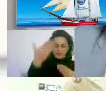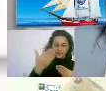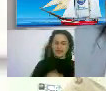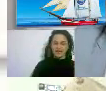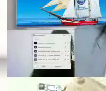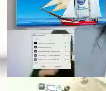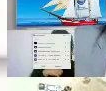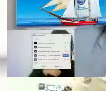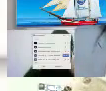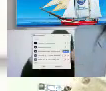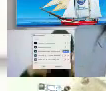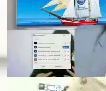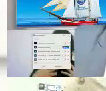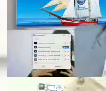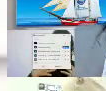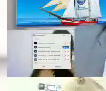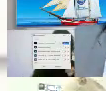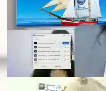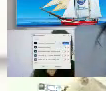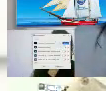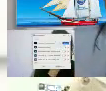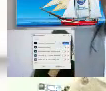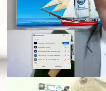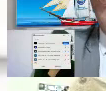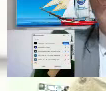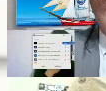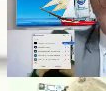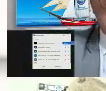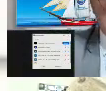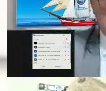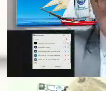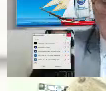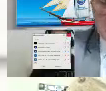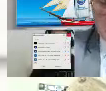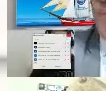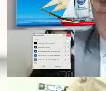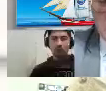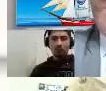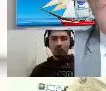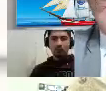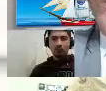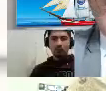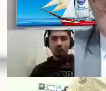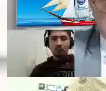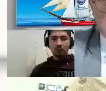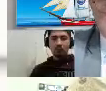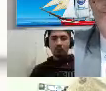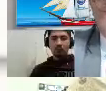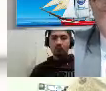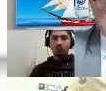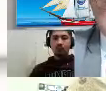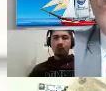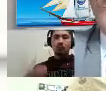Fundação Rotária, né, fazendo o bem no mundo. Bem, eu só quero lembrar a todos que estão presentes de atualizar os seus